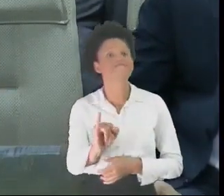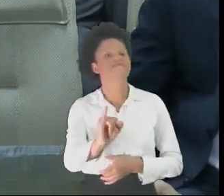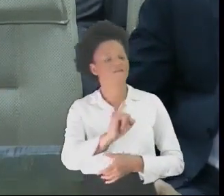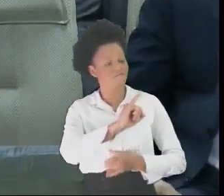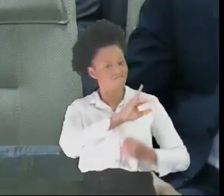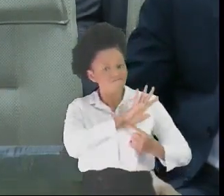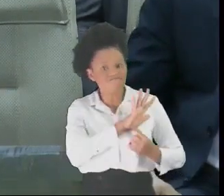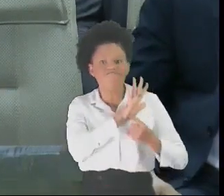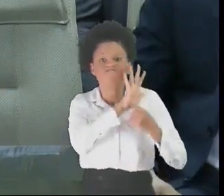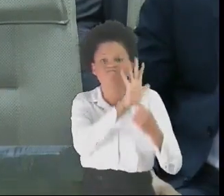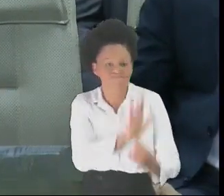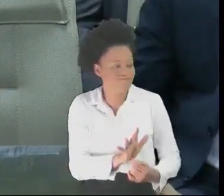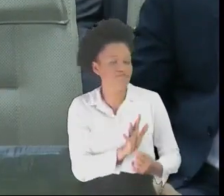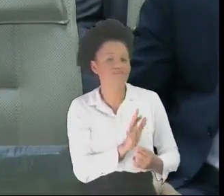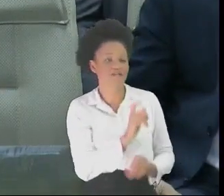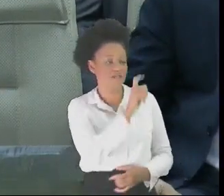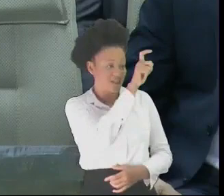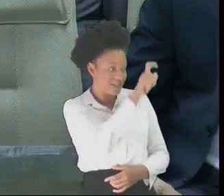o iníquo.